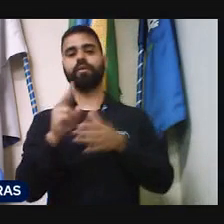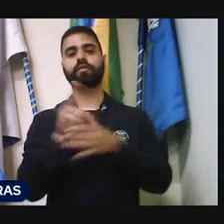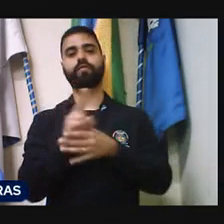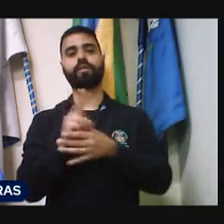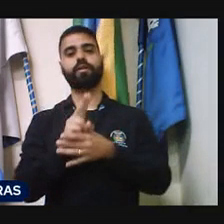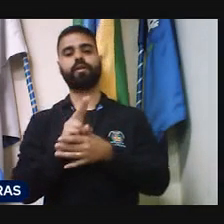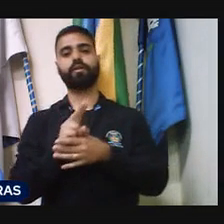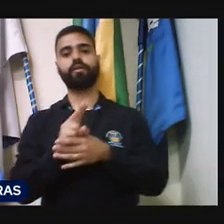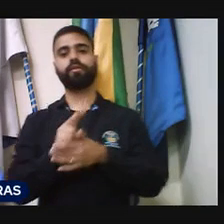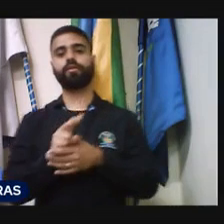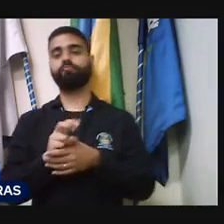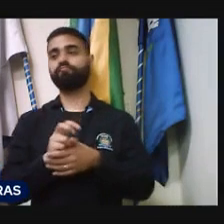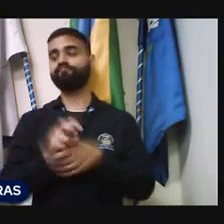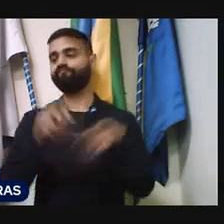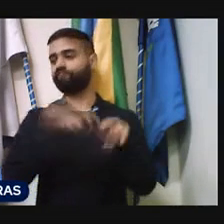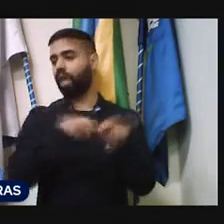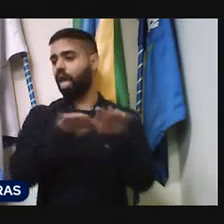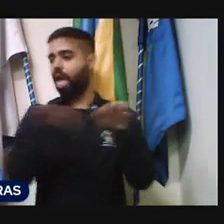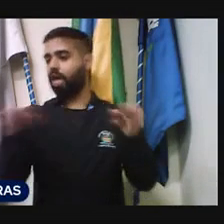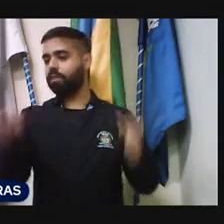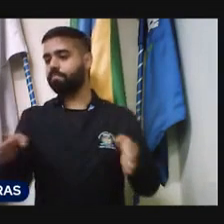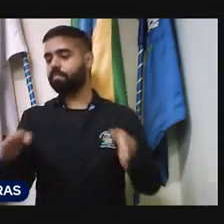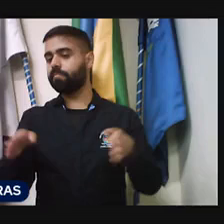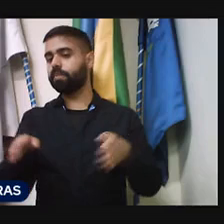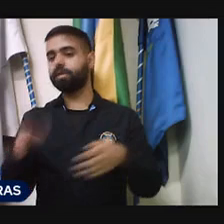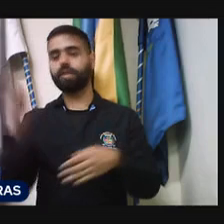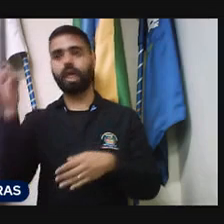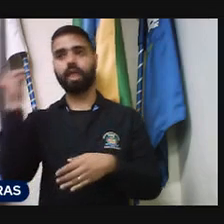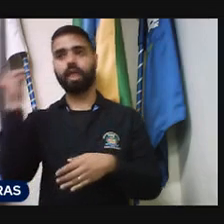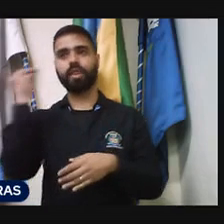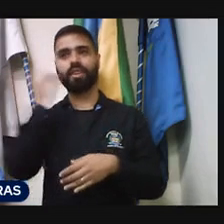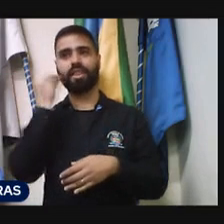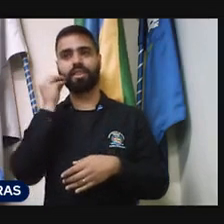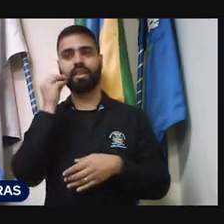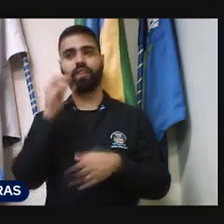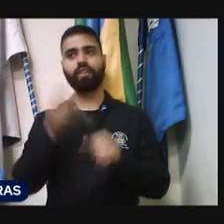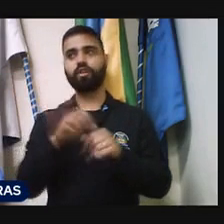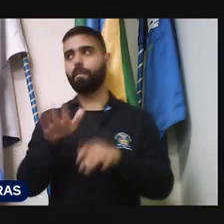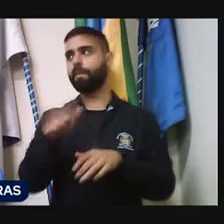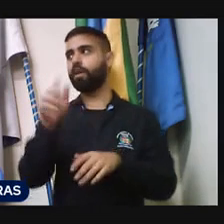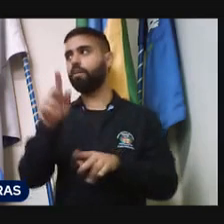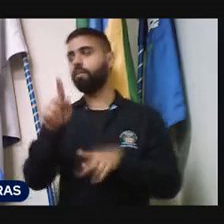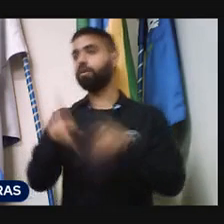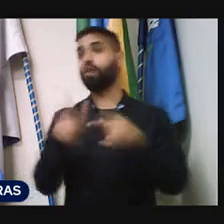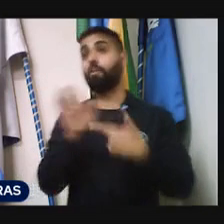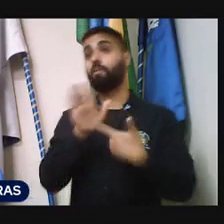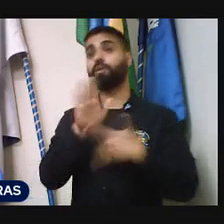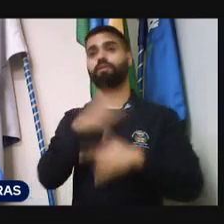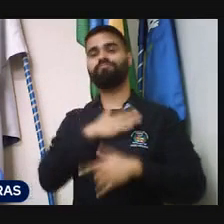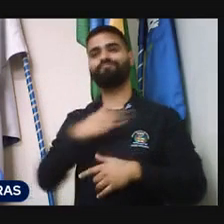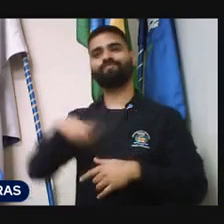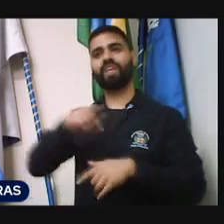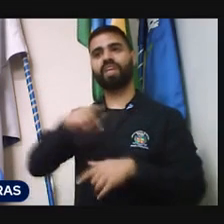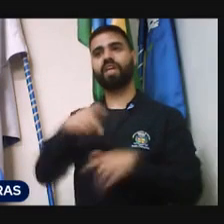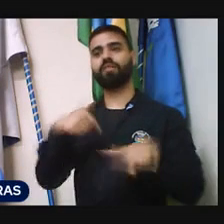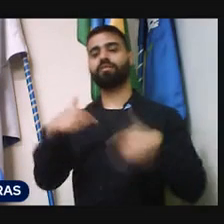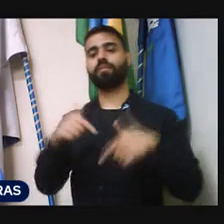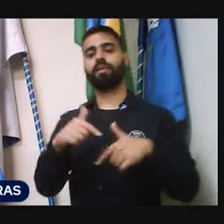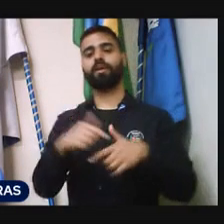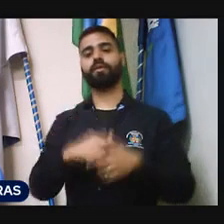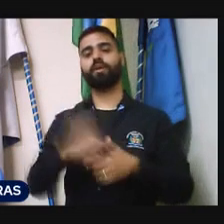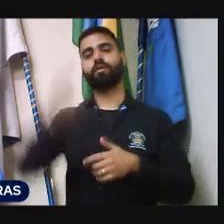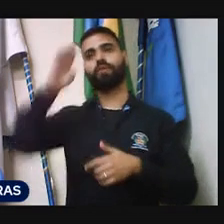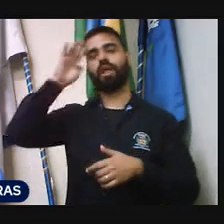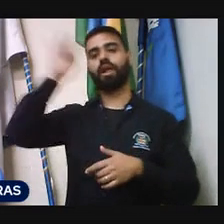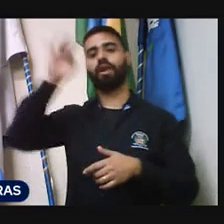Valença sentados aqui nessa mesa tentando trazer o melhor para a população tentando mostrar o nosso trabalho bom então a